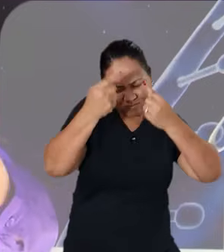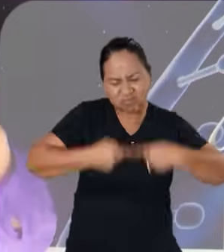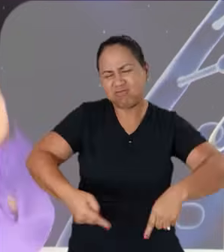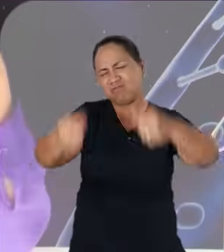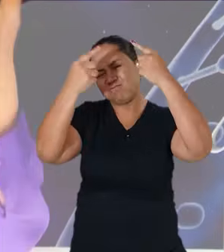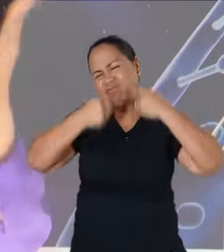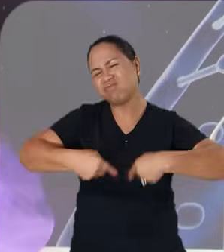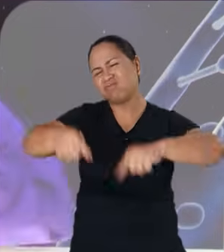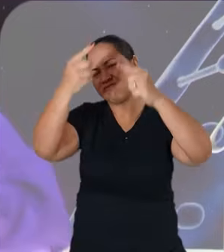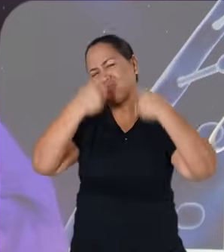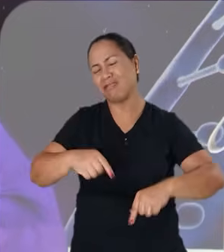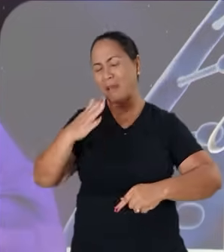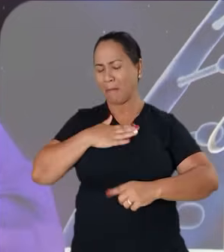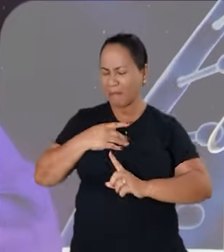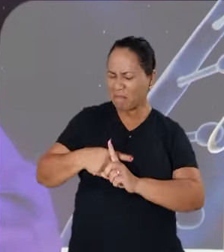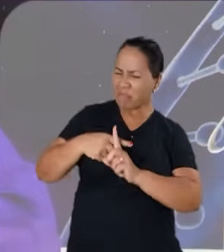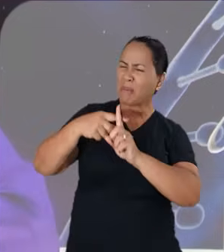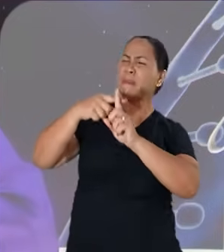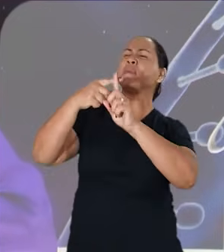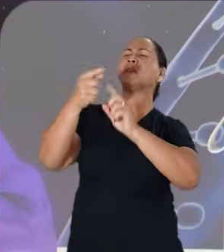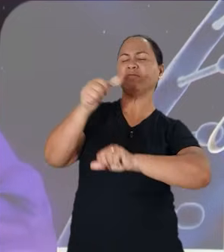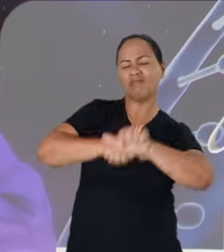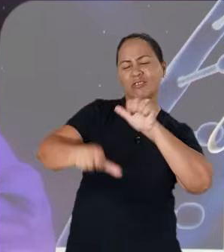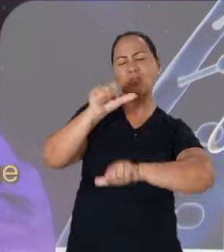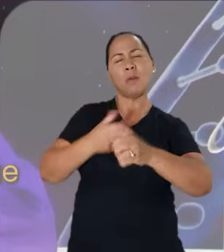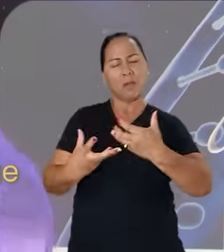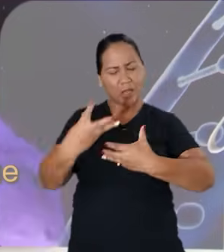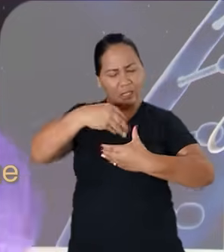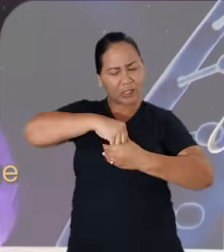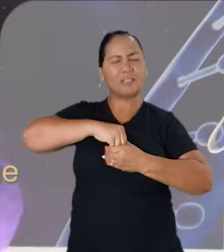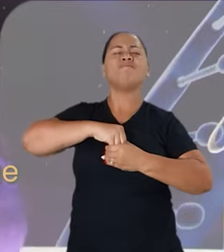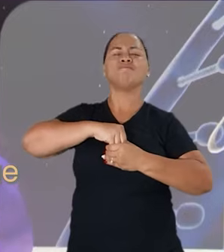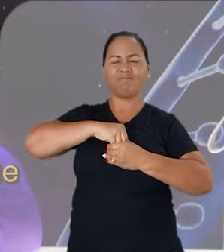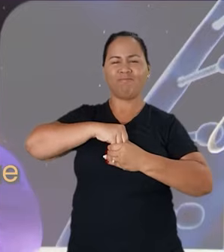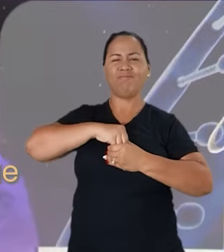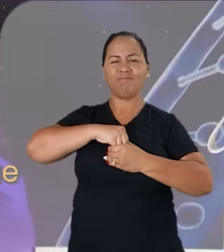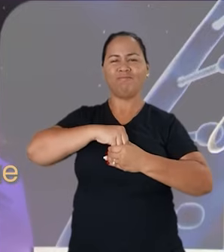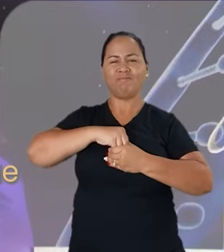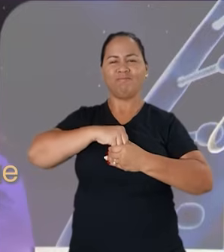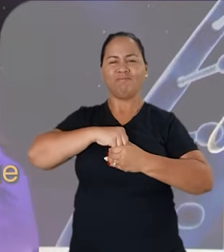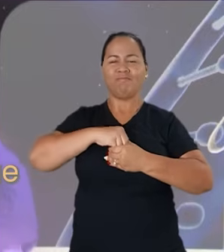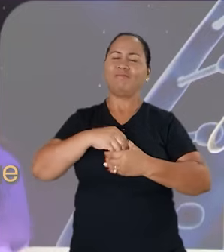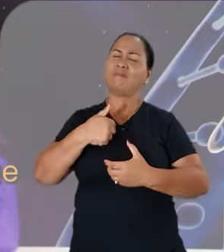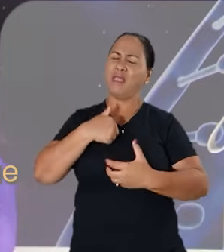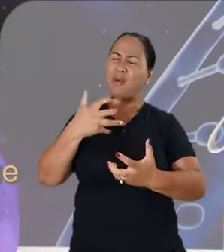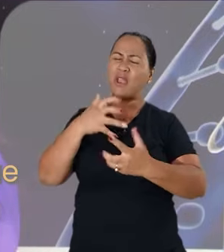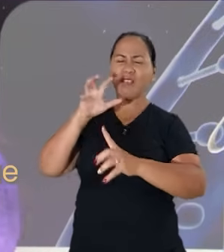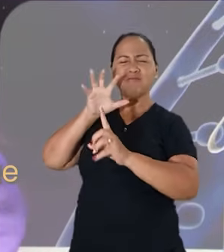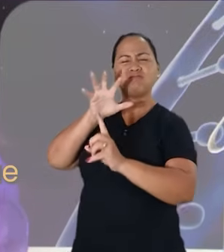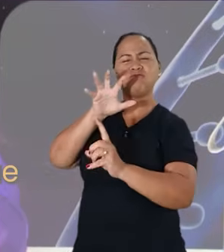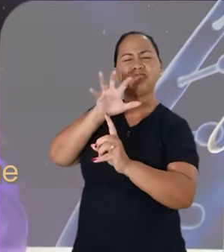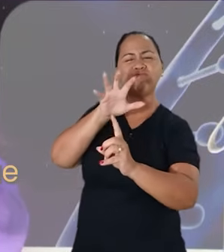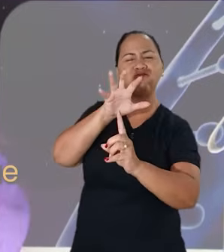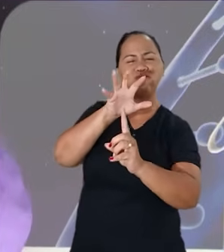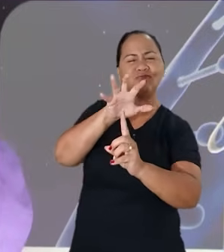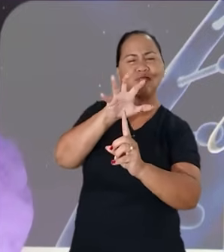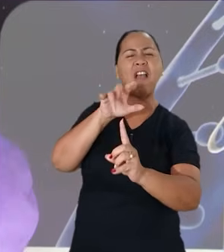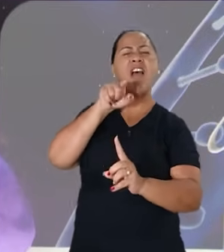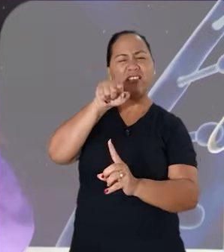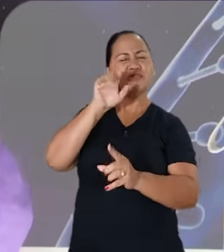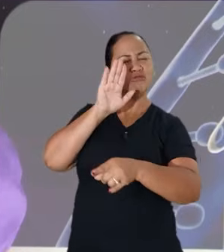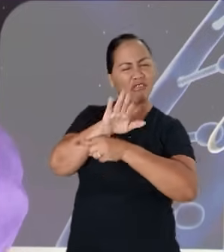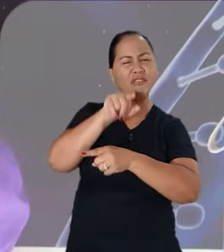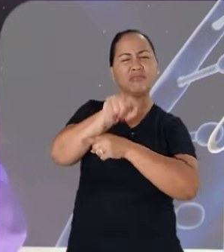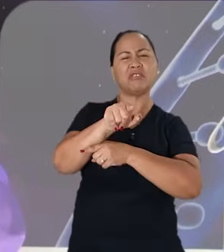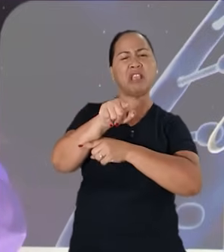querer apenas a transformação genuína dentro de mim, a transformação das pessoas, com que as pessoas possam ser mais felizes, mais